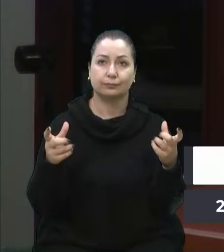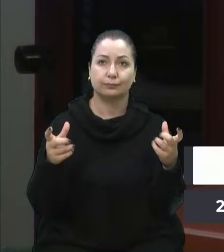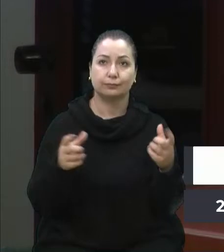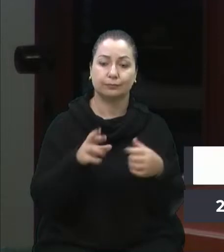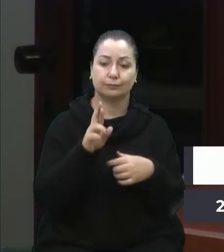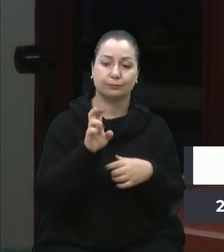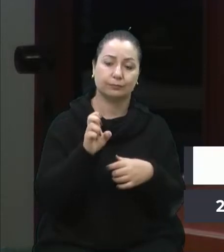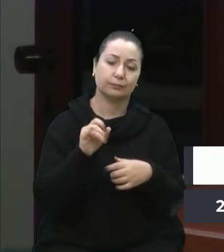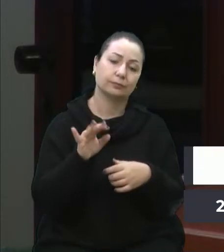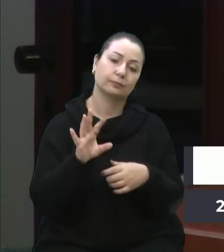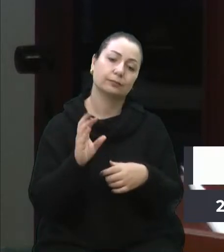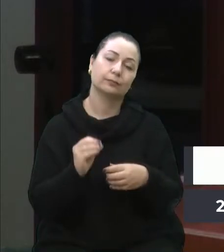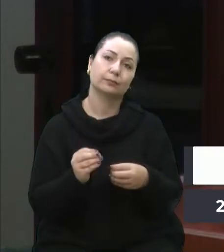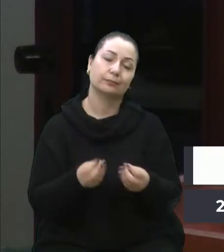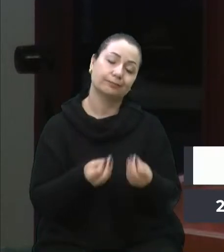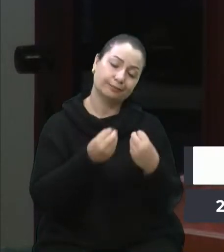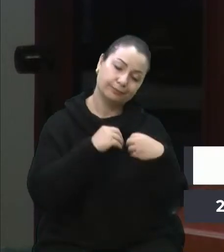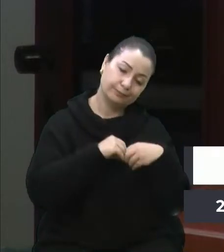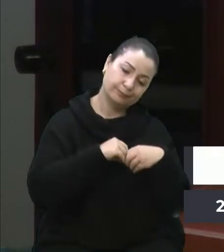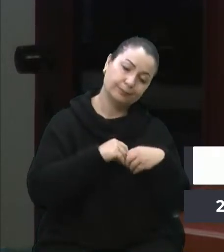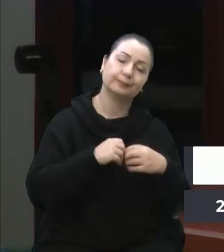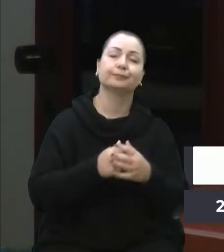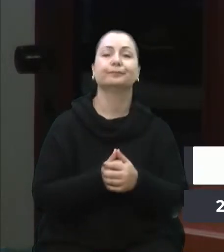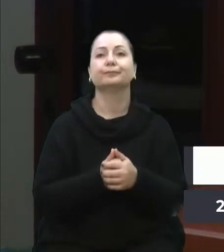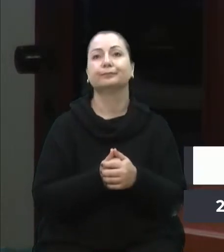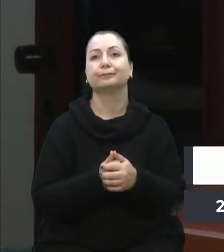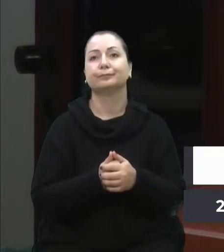receita prevista.